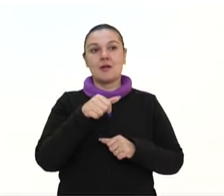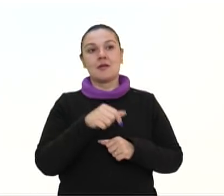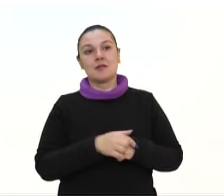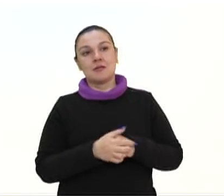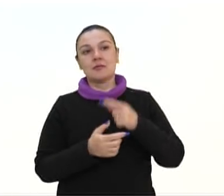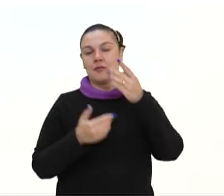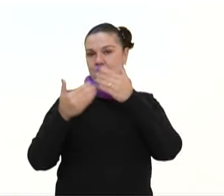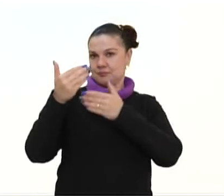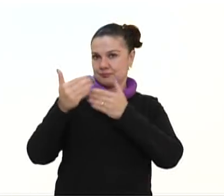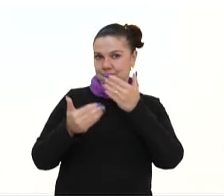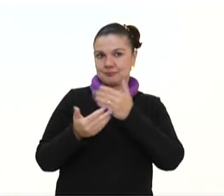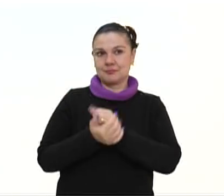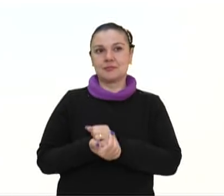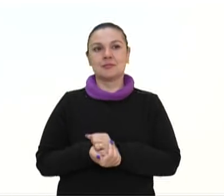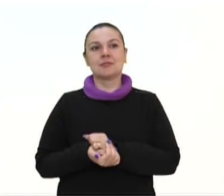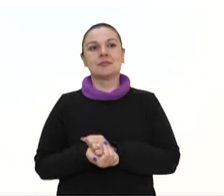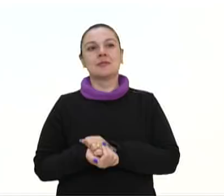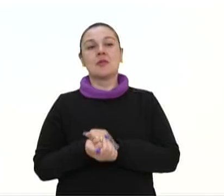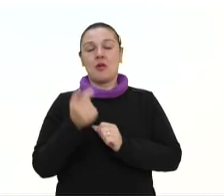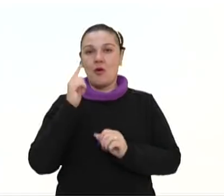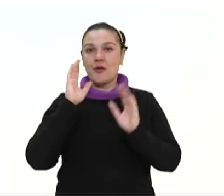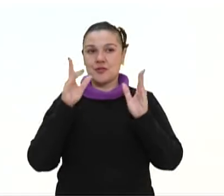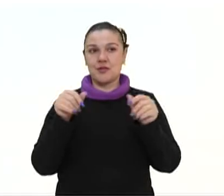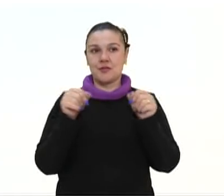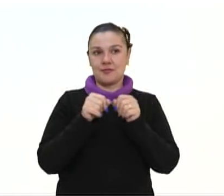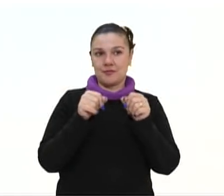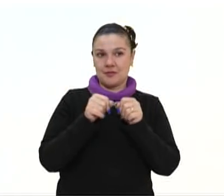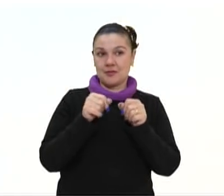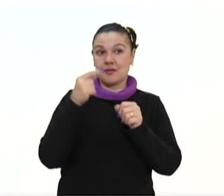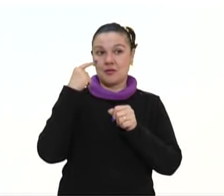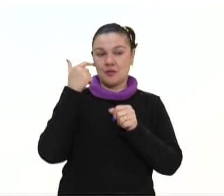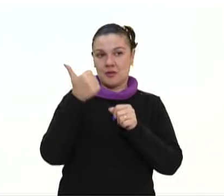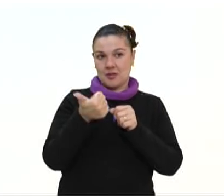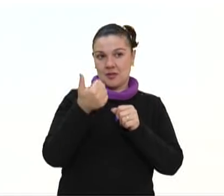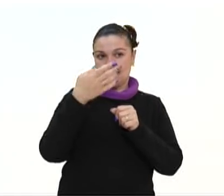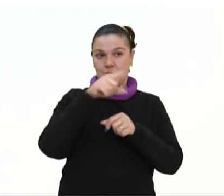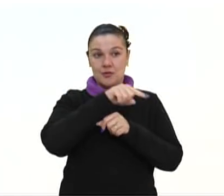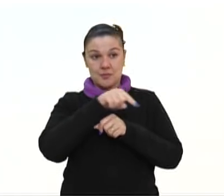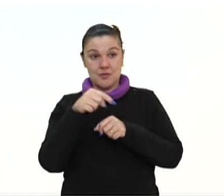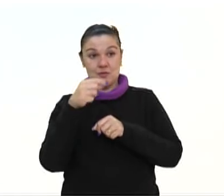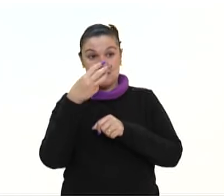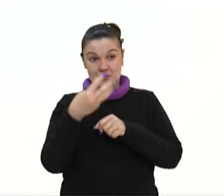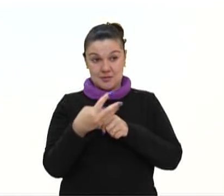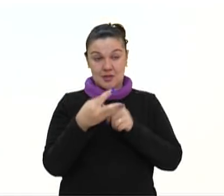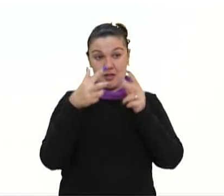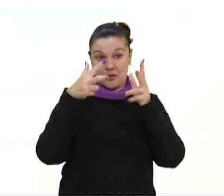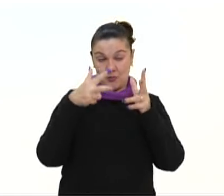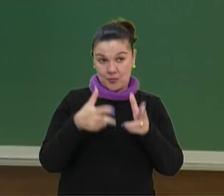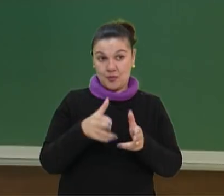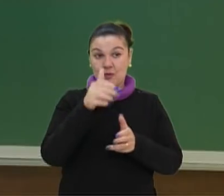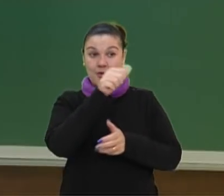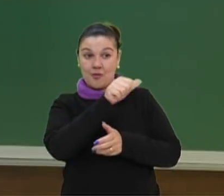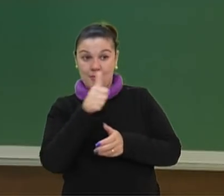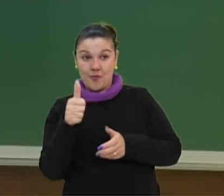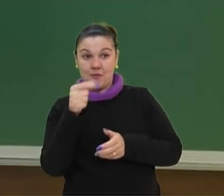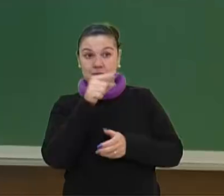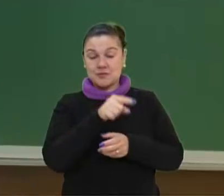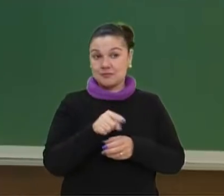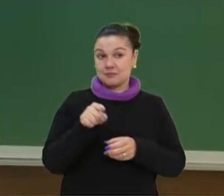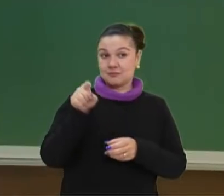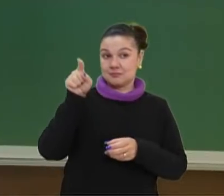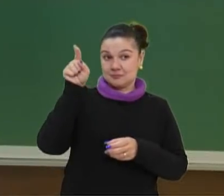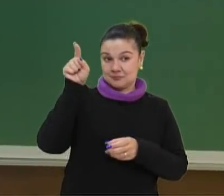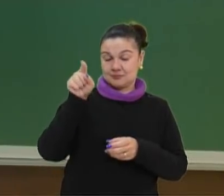154 vezes 7, ou como nós fizemos primeiro, né? Nós fizemos 14 menos 3, que é 11, né? E